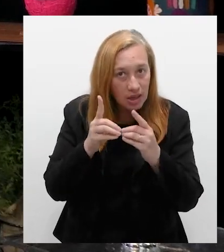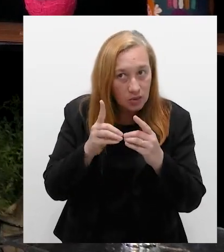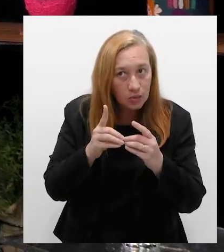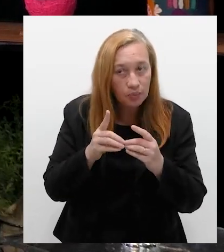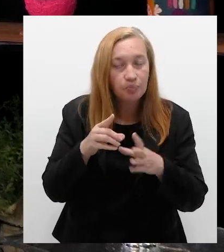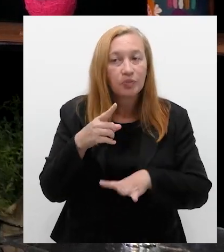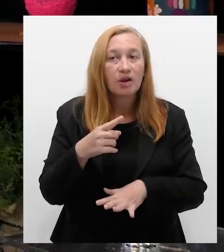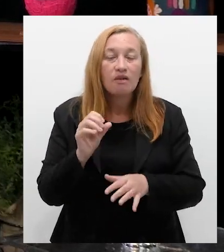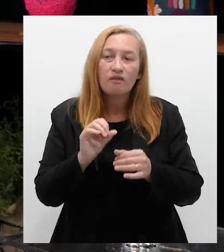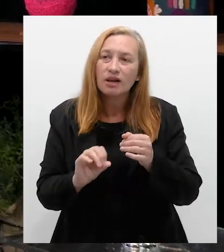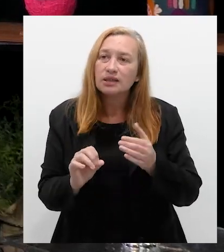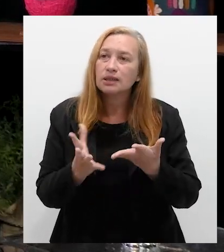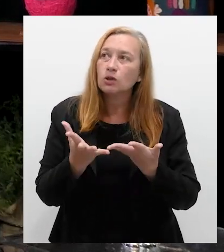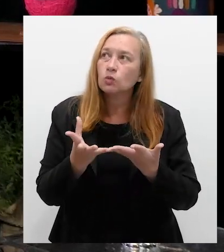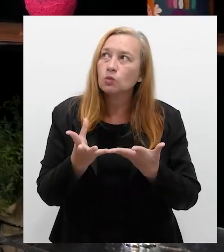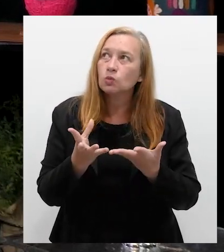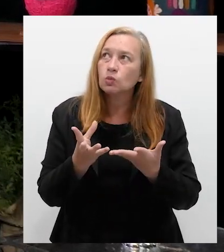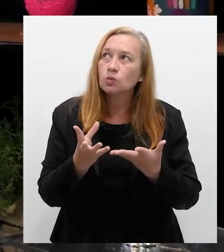vai ser feito ali